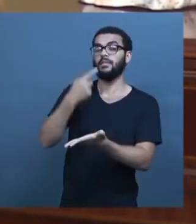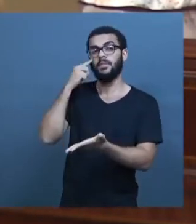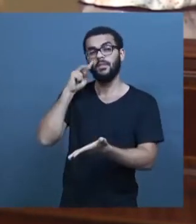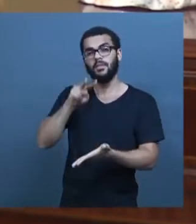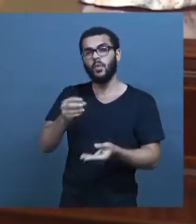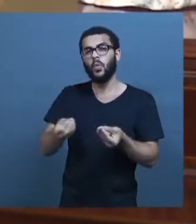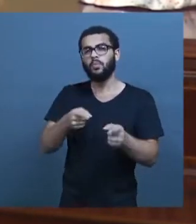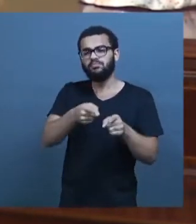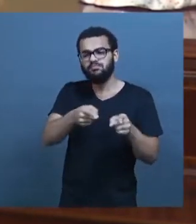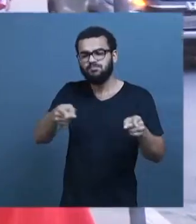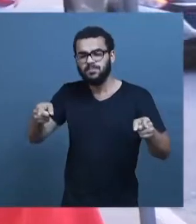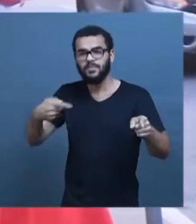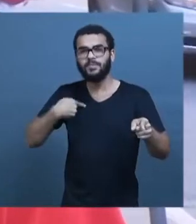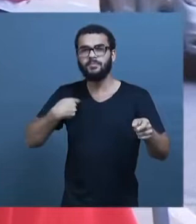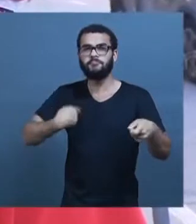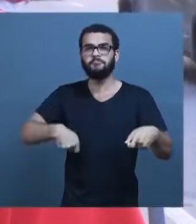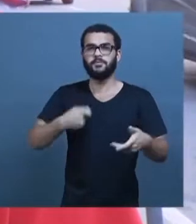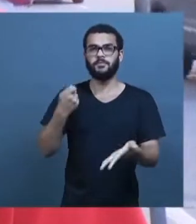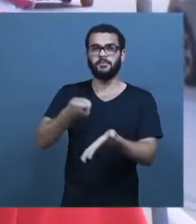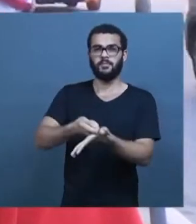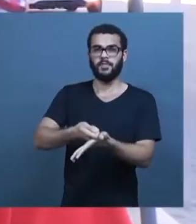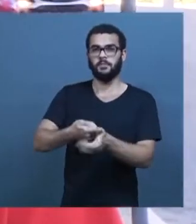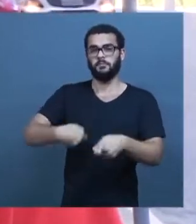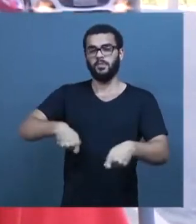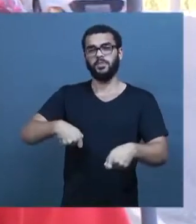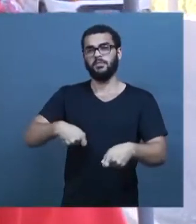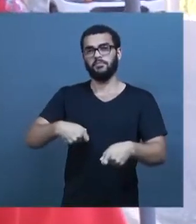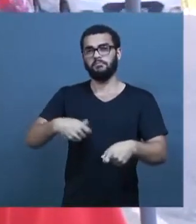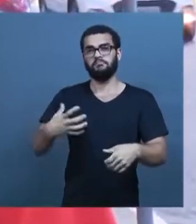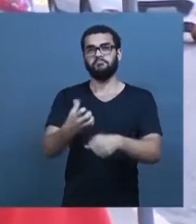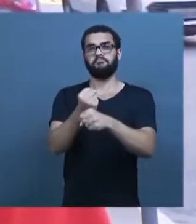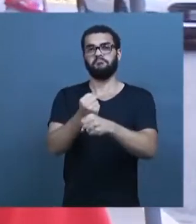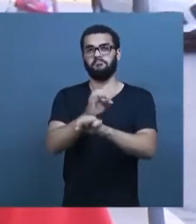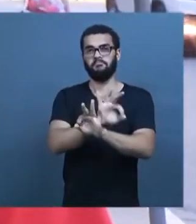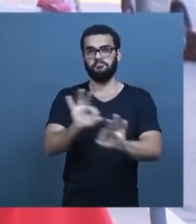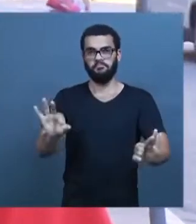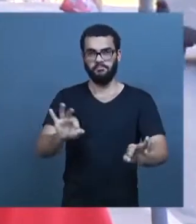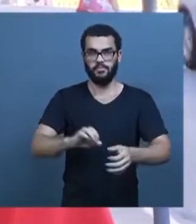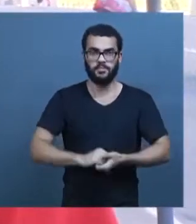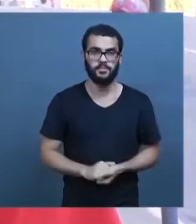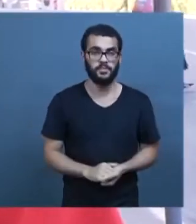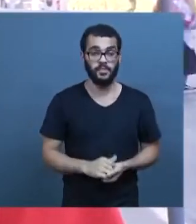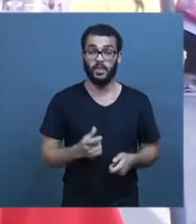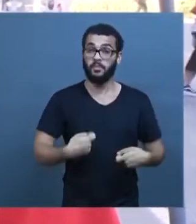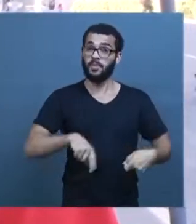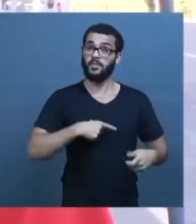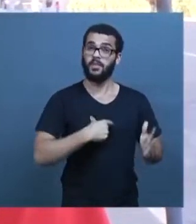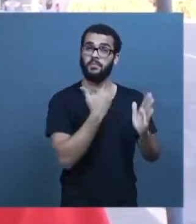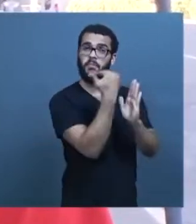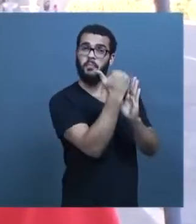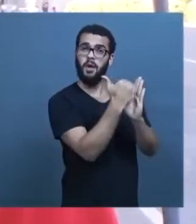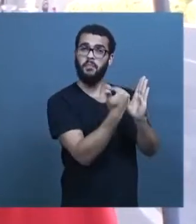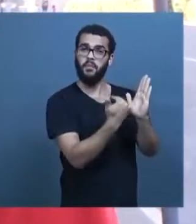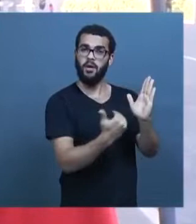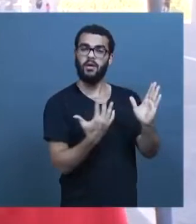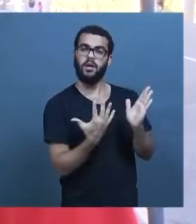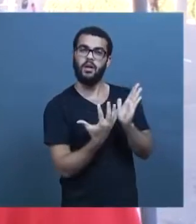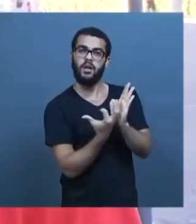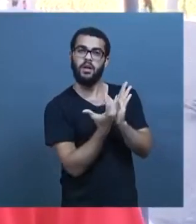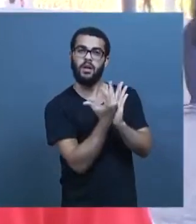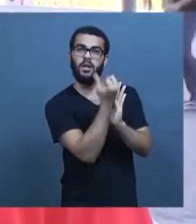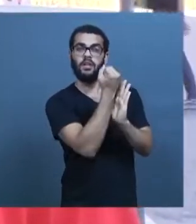no seu orçamento familiar. Ter o orçamento na ponta do lápis é mérito desse professor, que se orgulha de dizer